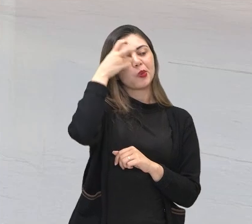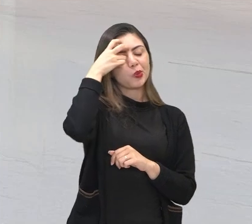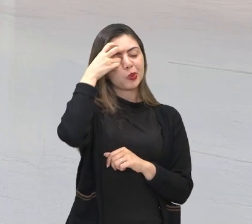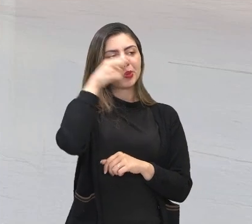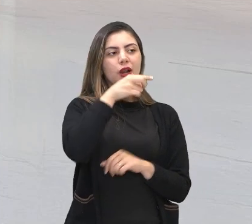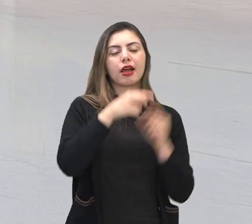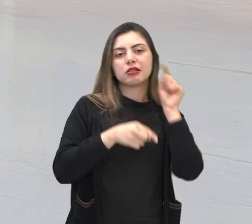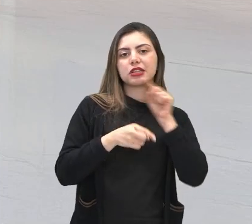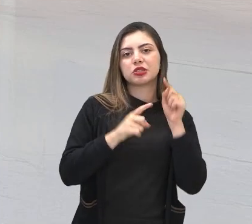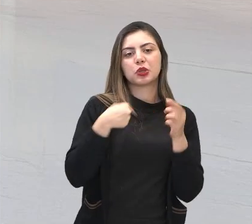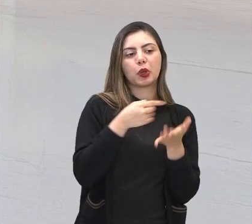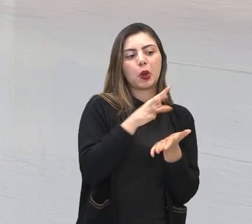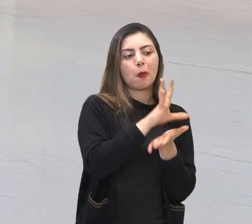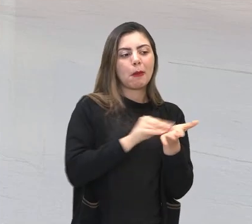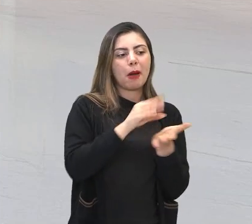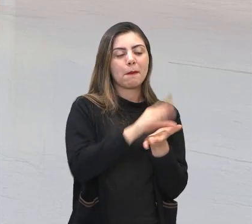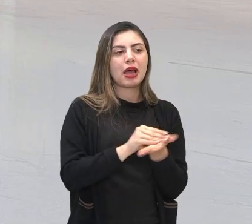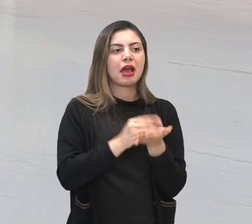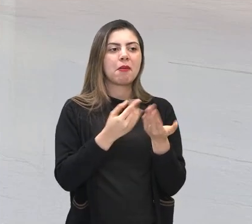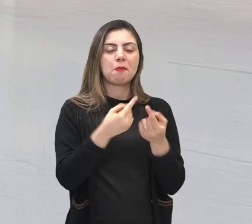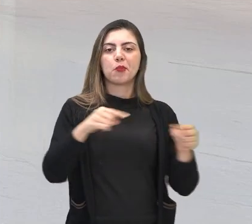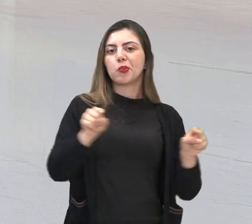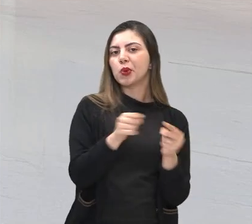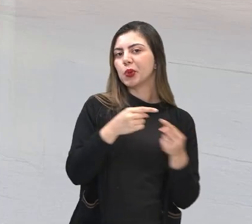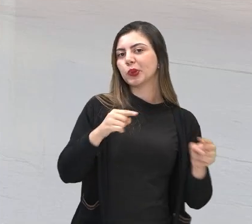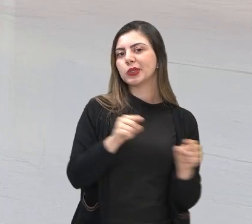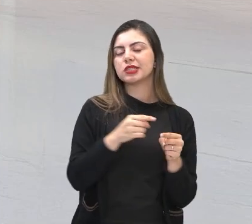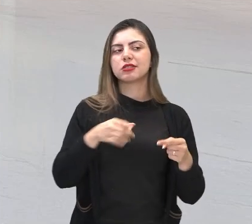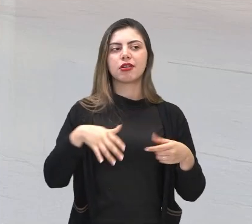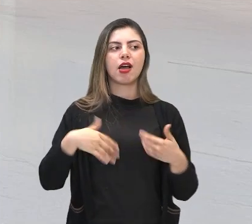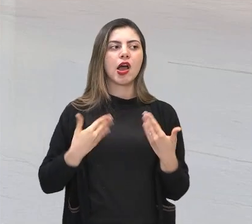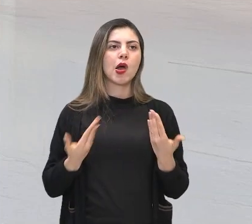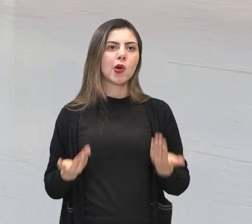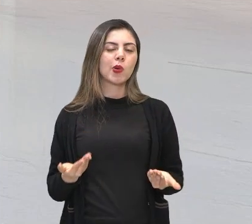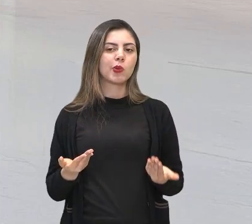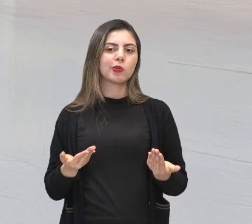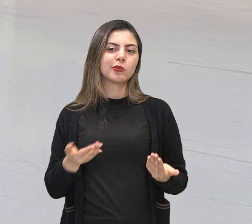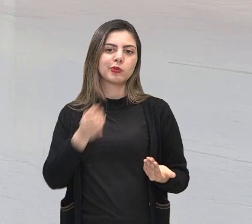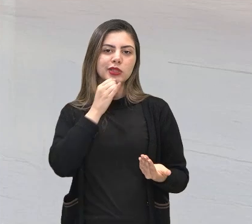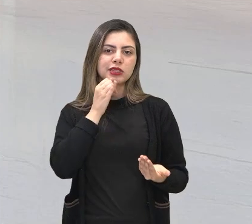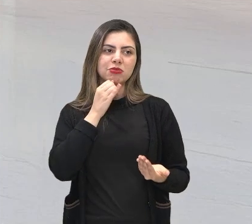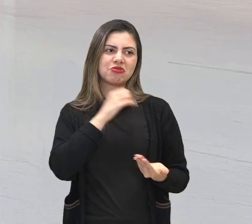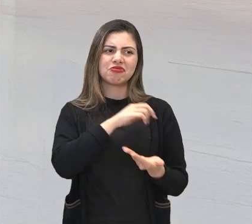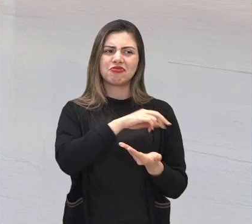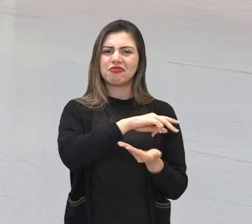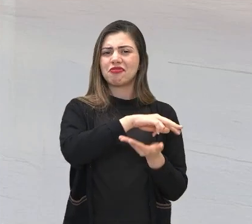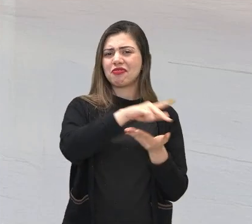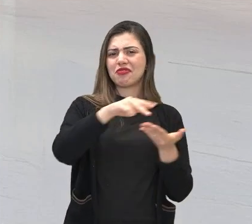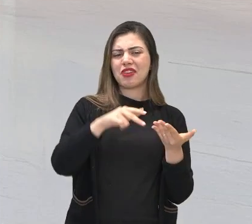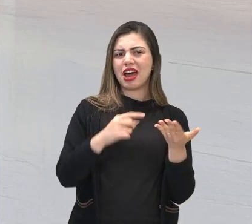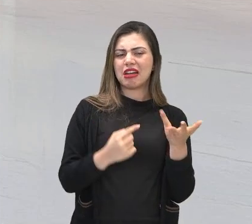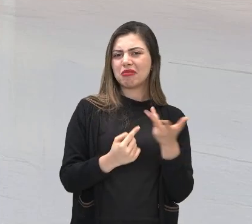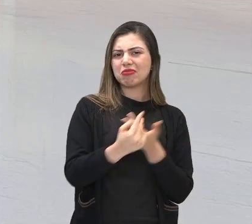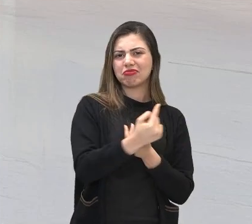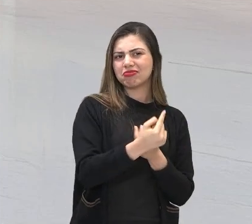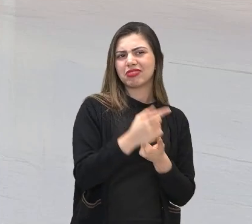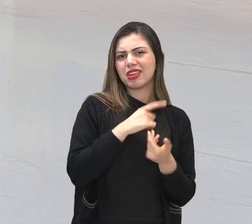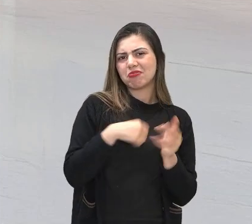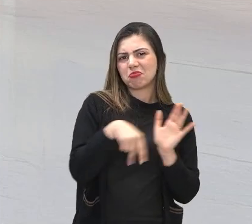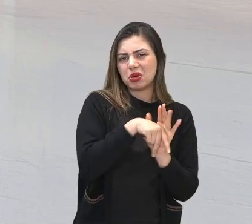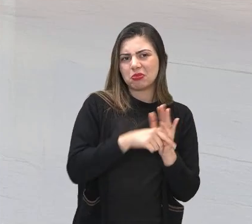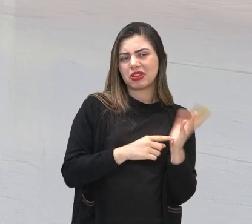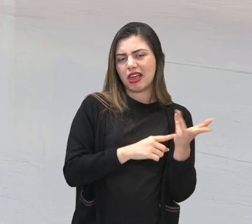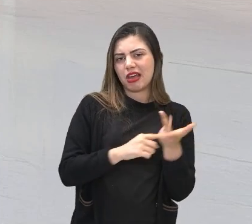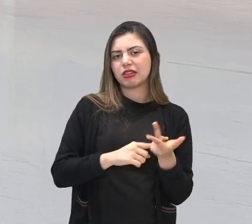acaba consumindo a sua música eh A eh a sua eh a sua produção artística de uma forma geral Então